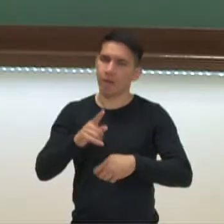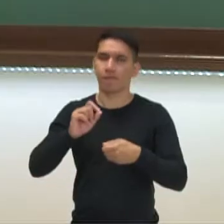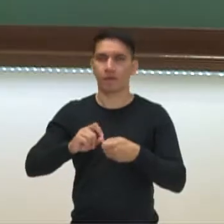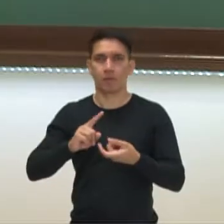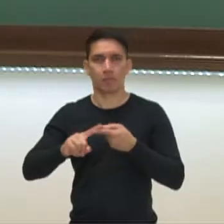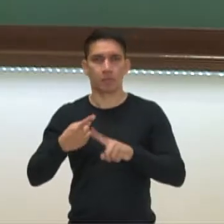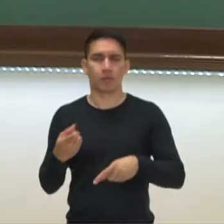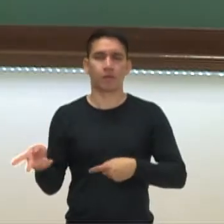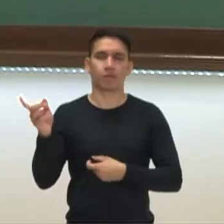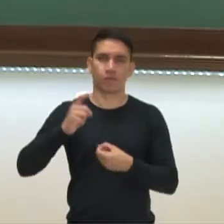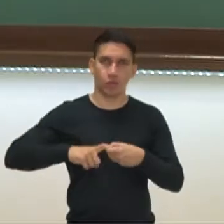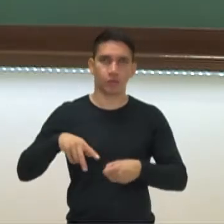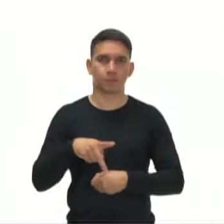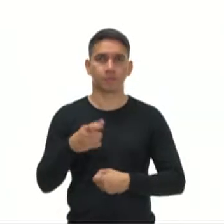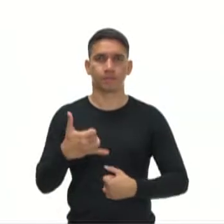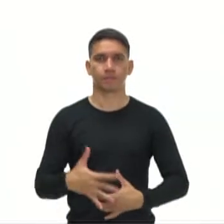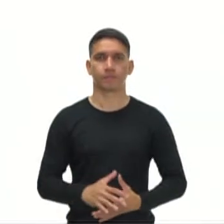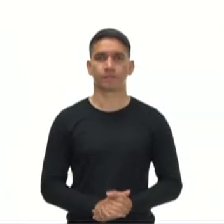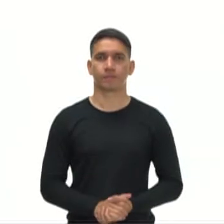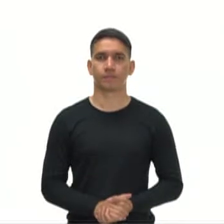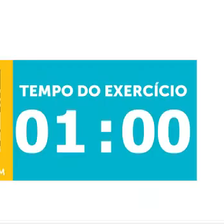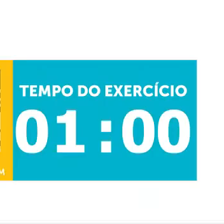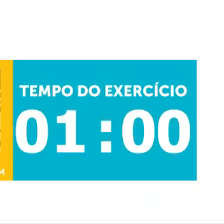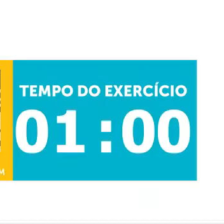fazer, o professor já explica a resposta.